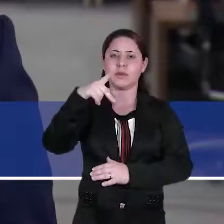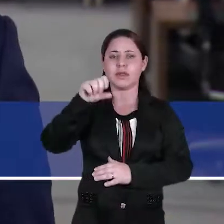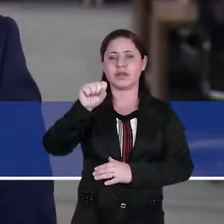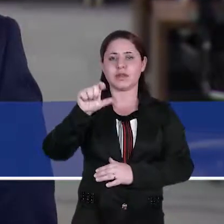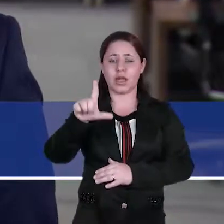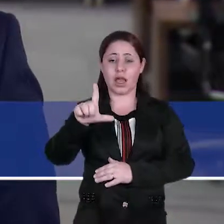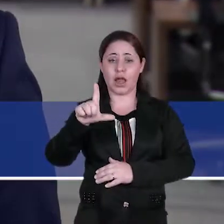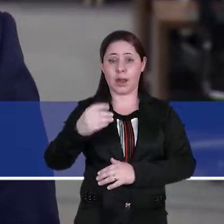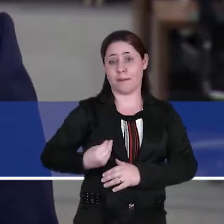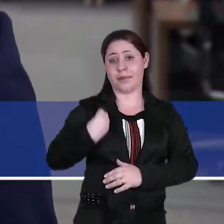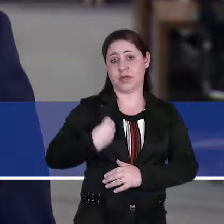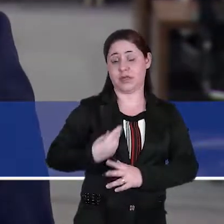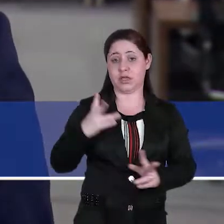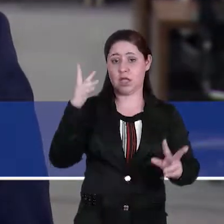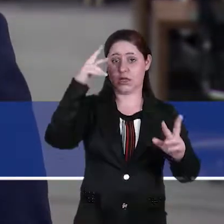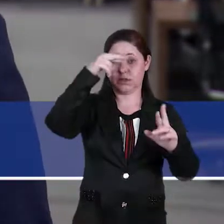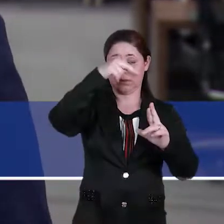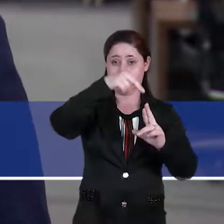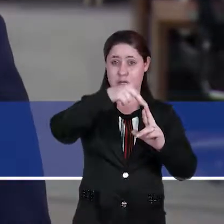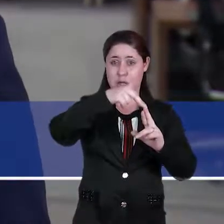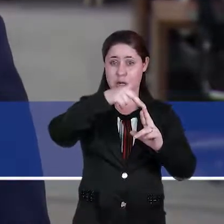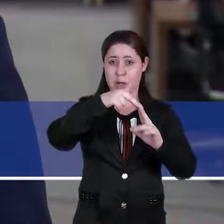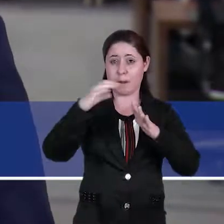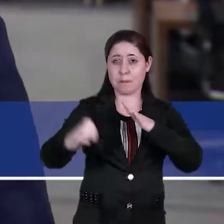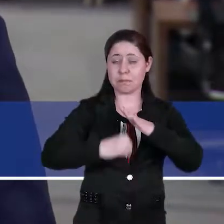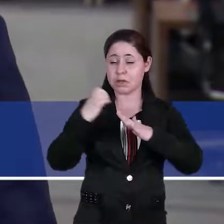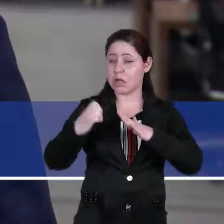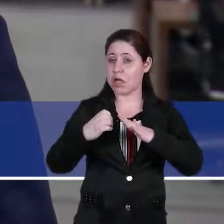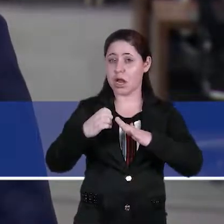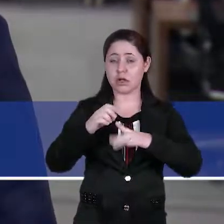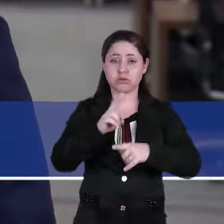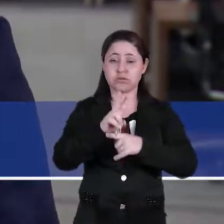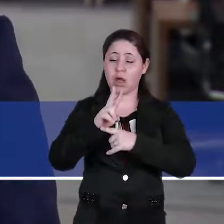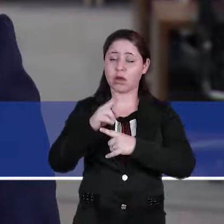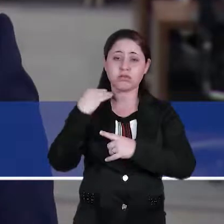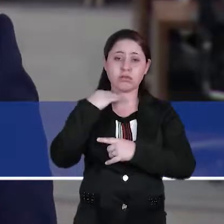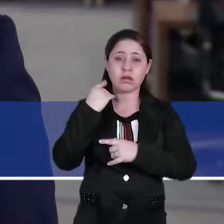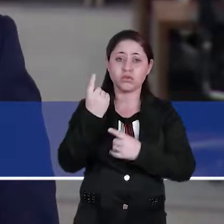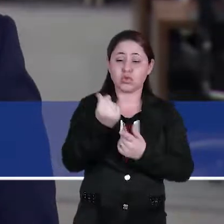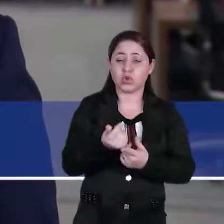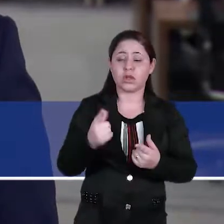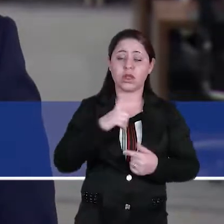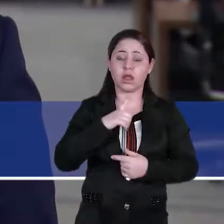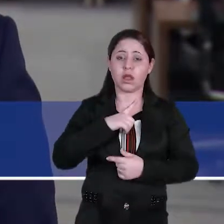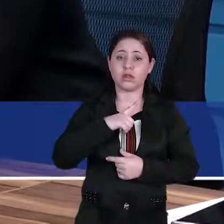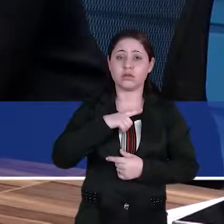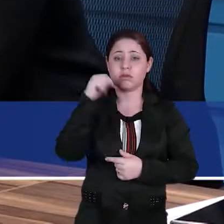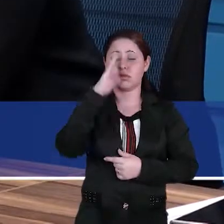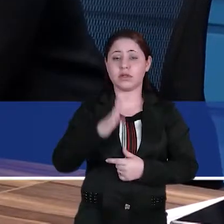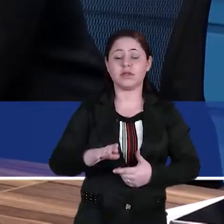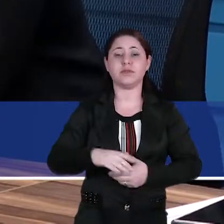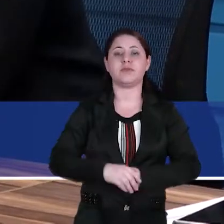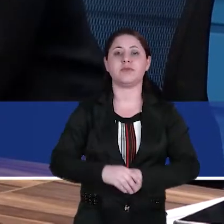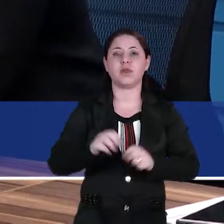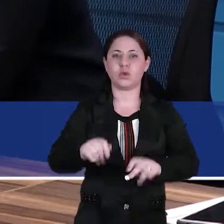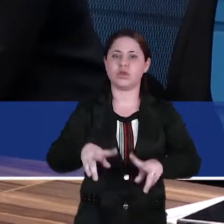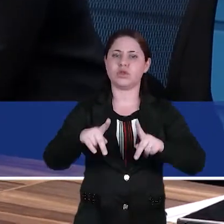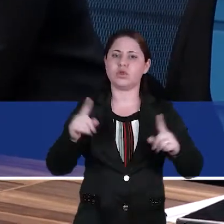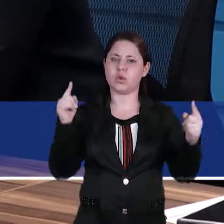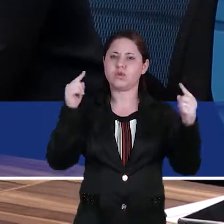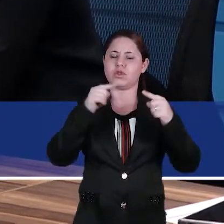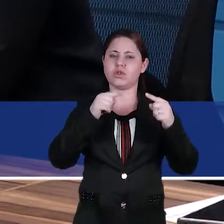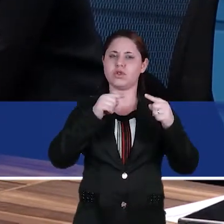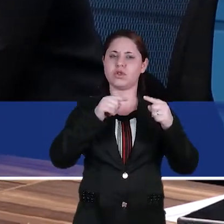Contar, do PSL, e recebeu a presença de representantes dos principais birôs de crédito que operam no Brasil. A audiência teve como um